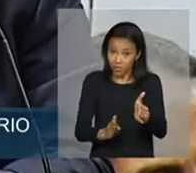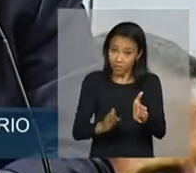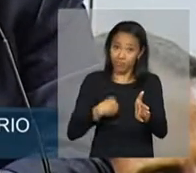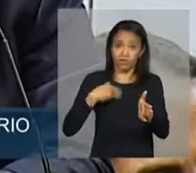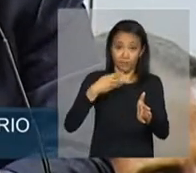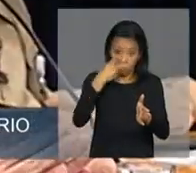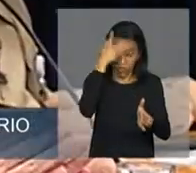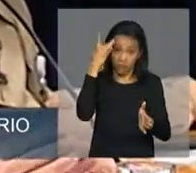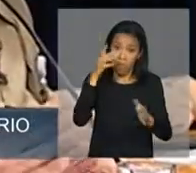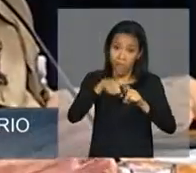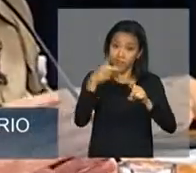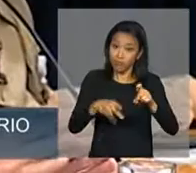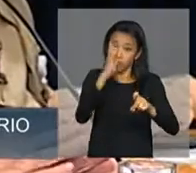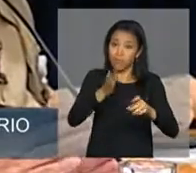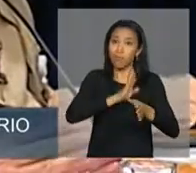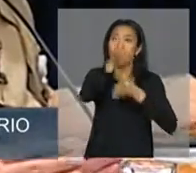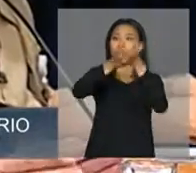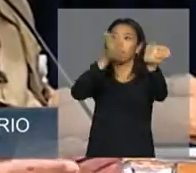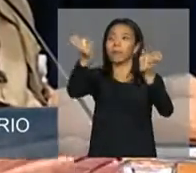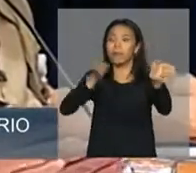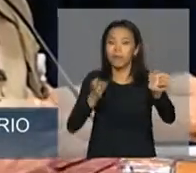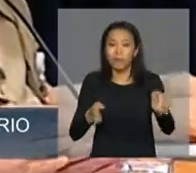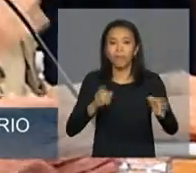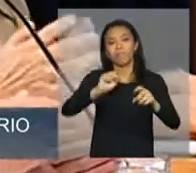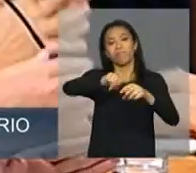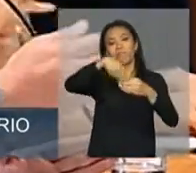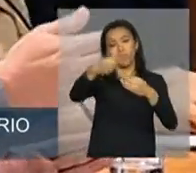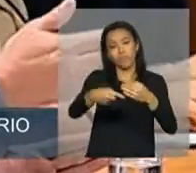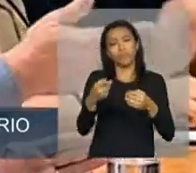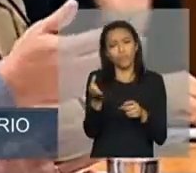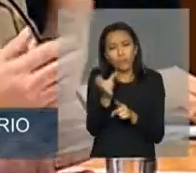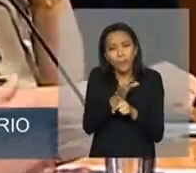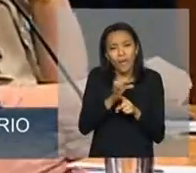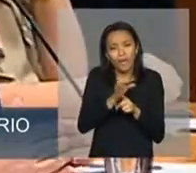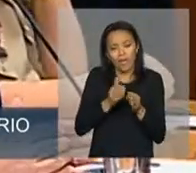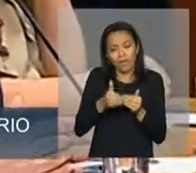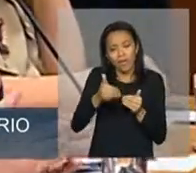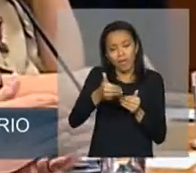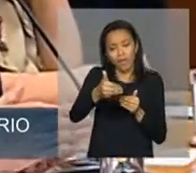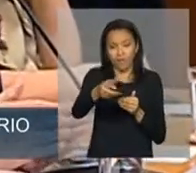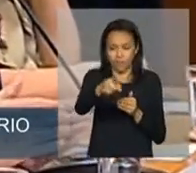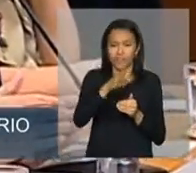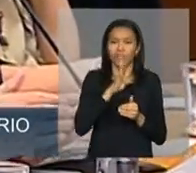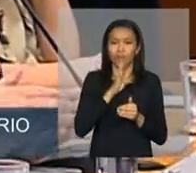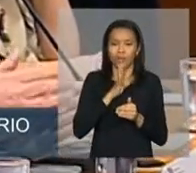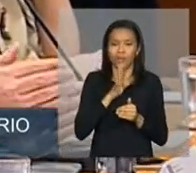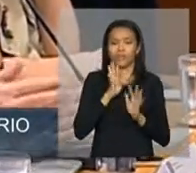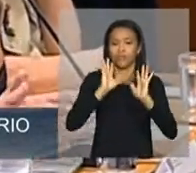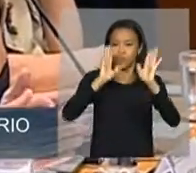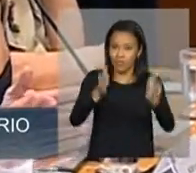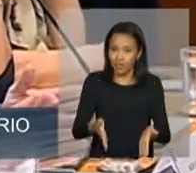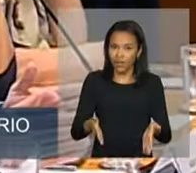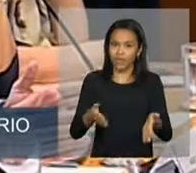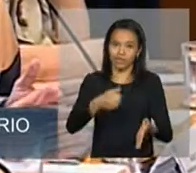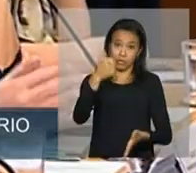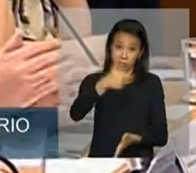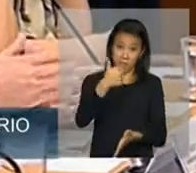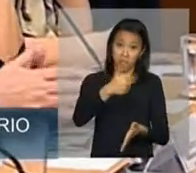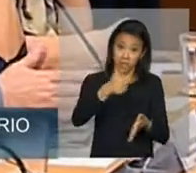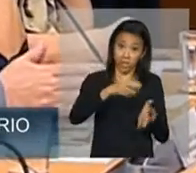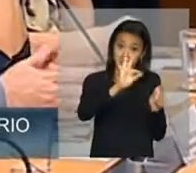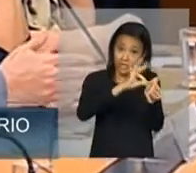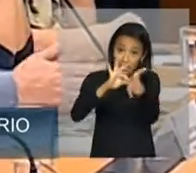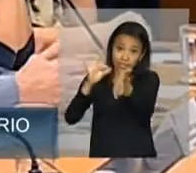para os estrangeiros um pouco próximo da linha do tempo que nós tivemos agora que você já tem conhecimento também para isso primeiro ciclo de